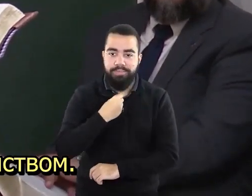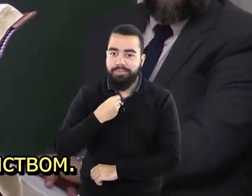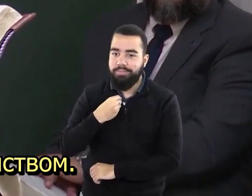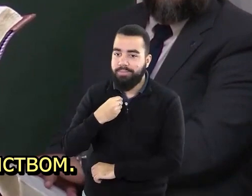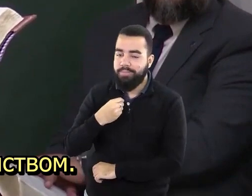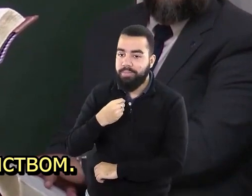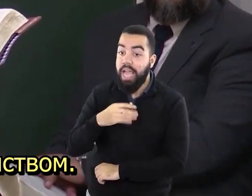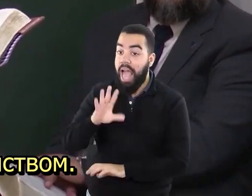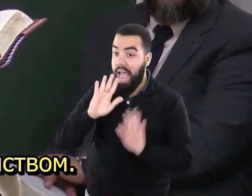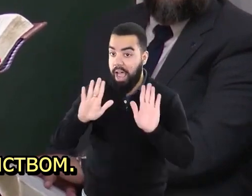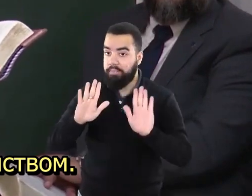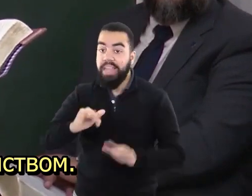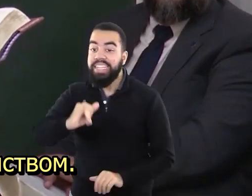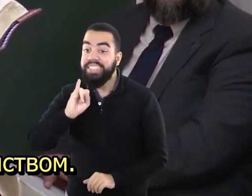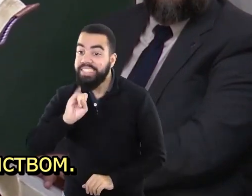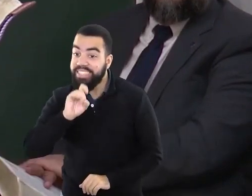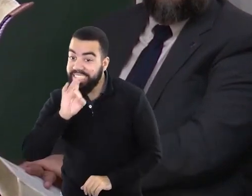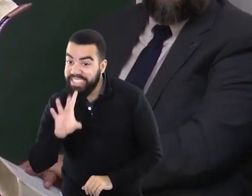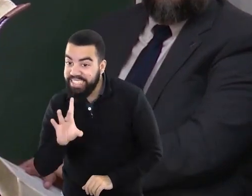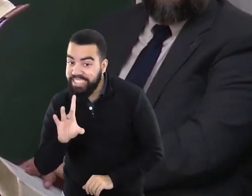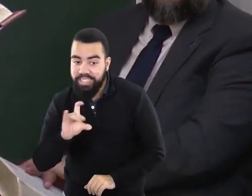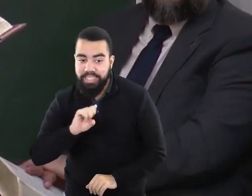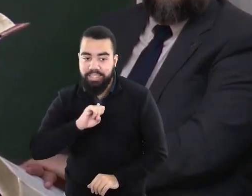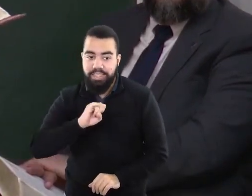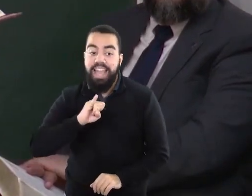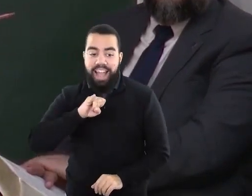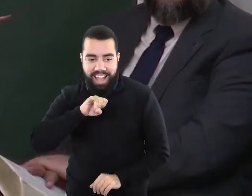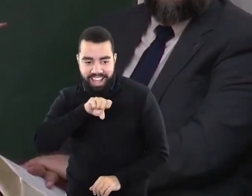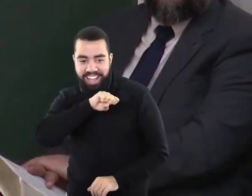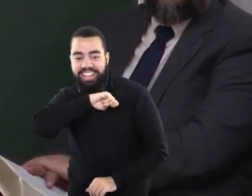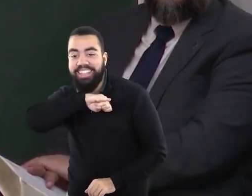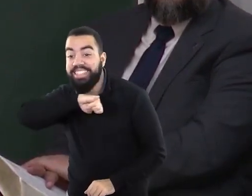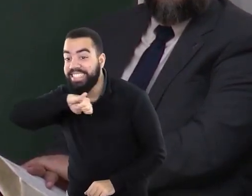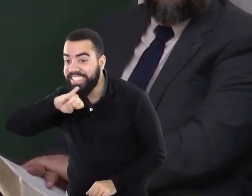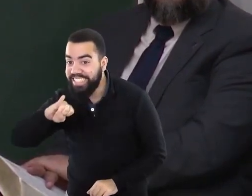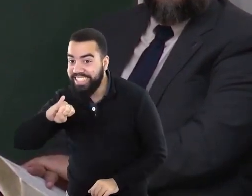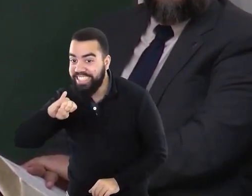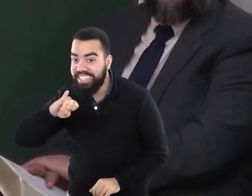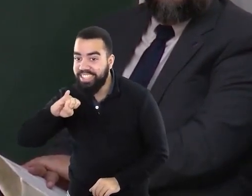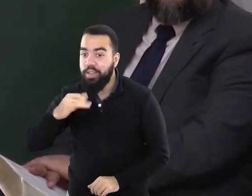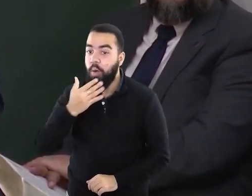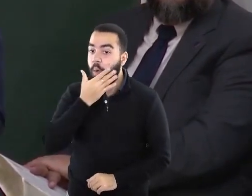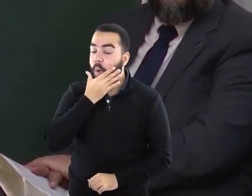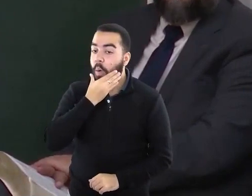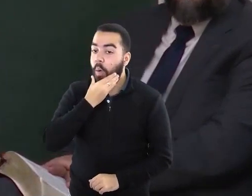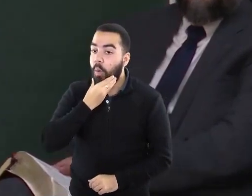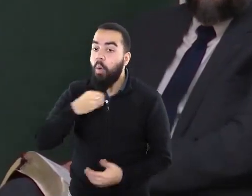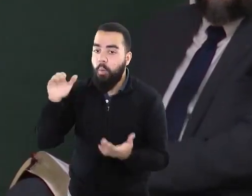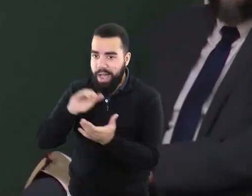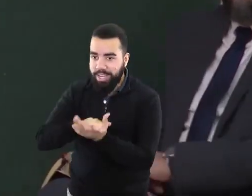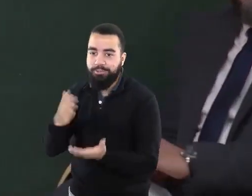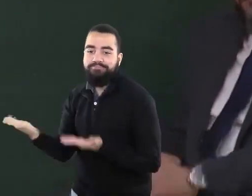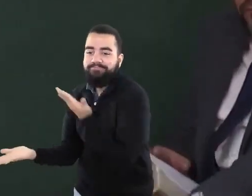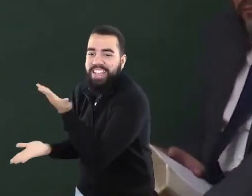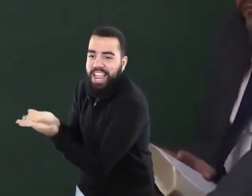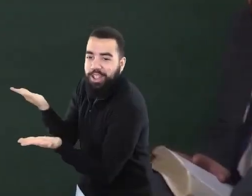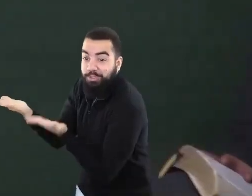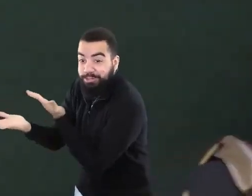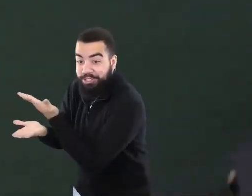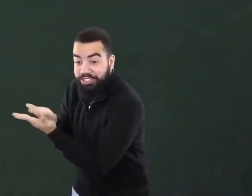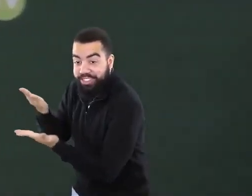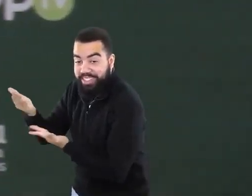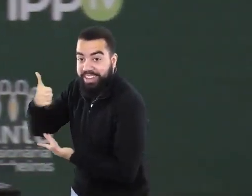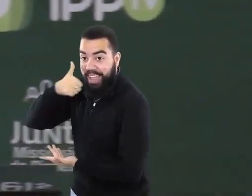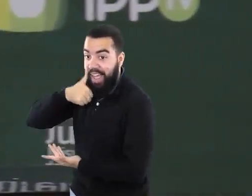eu tenho valor, eu tenho dignidade, eu sou valorizada, eu sou amada. É nesse sentido que a